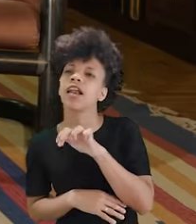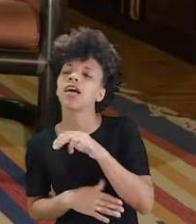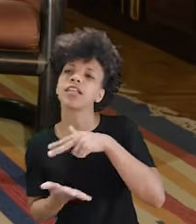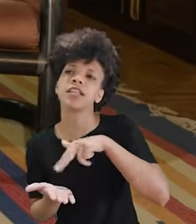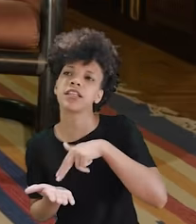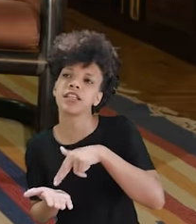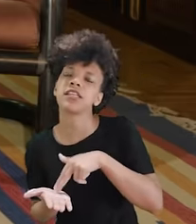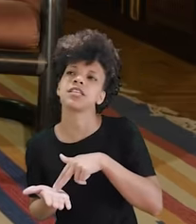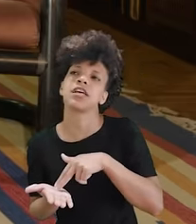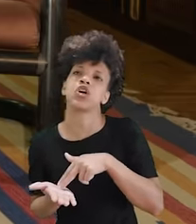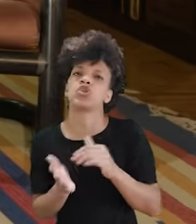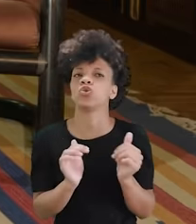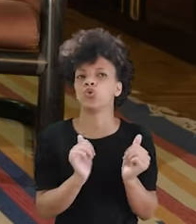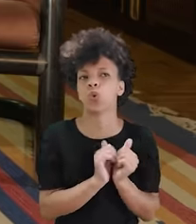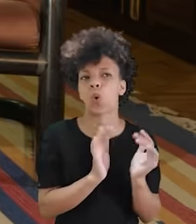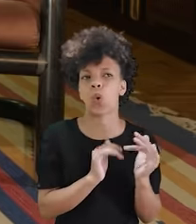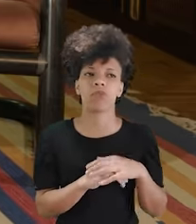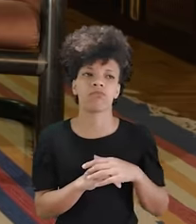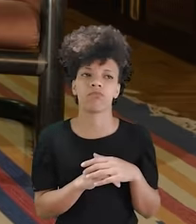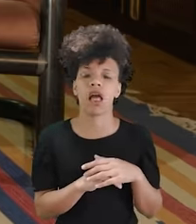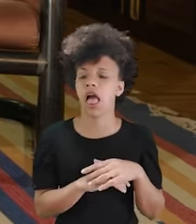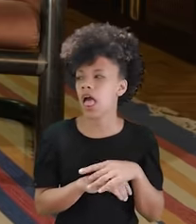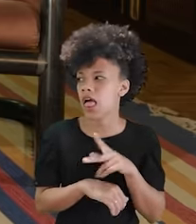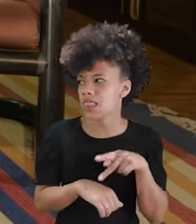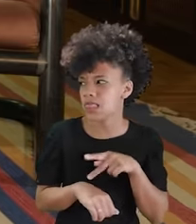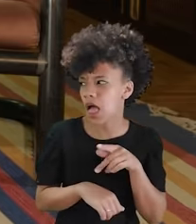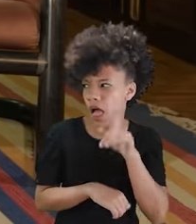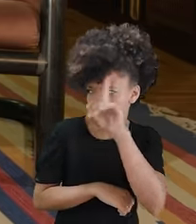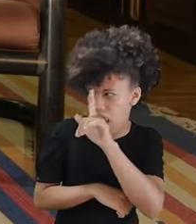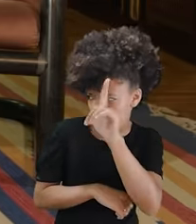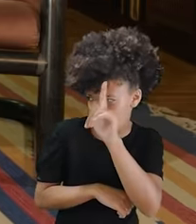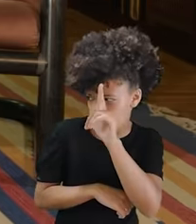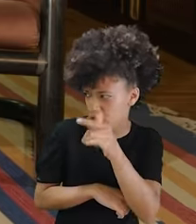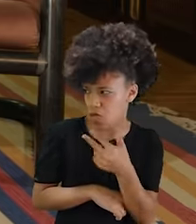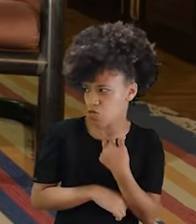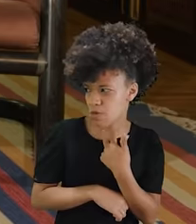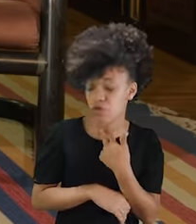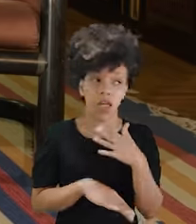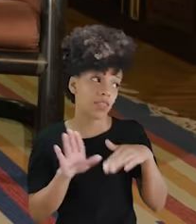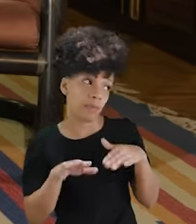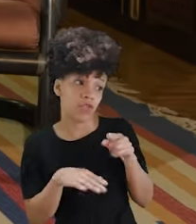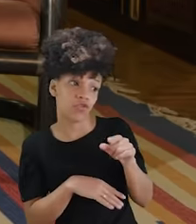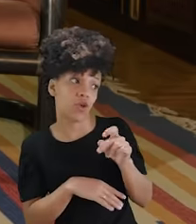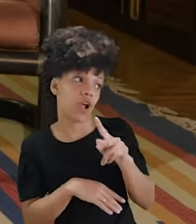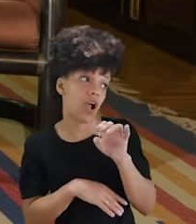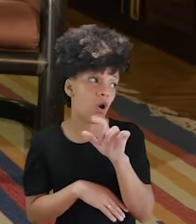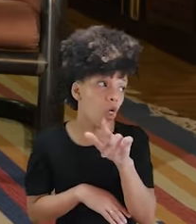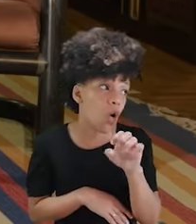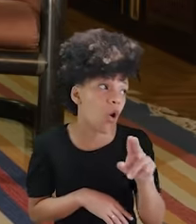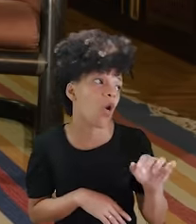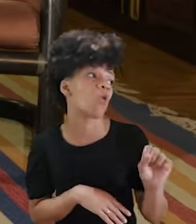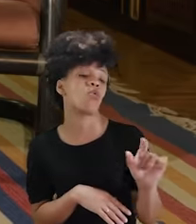Elaine da dança da coreografia com rolou da Alemanha e não pode ter se arrepende se o cara